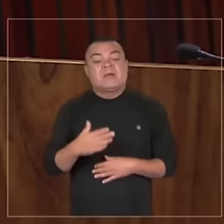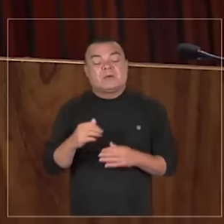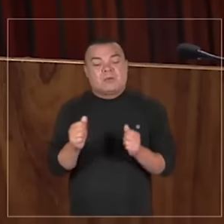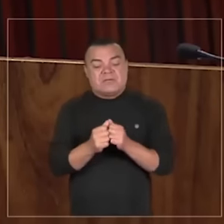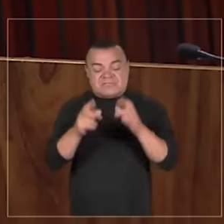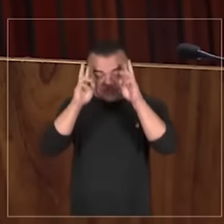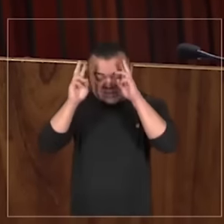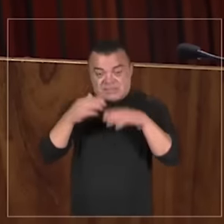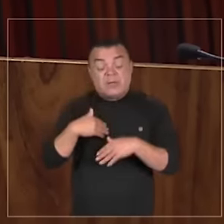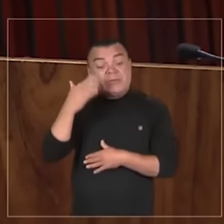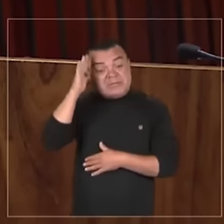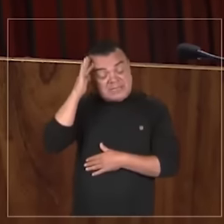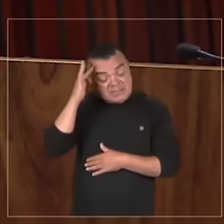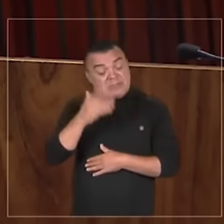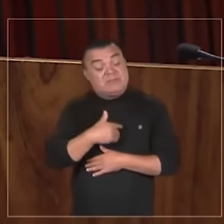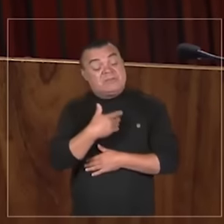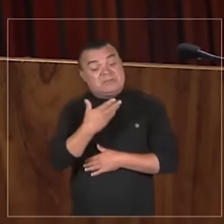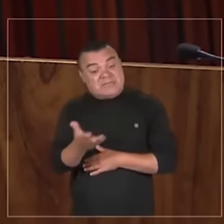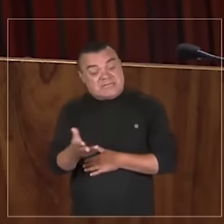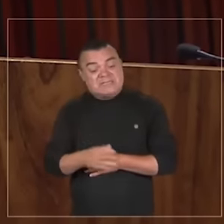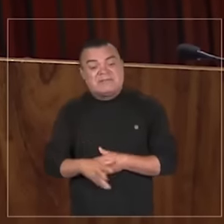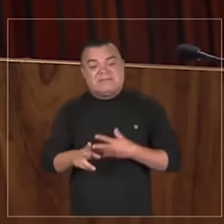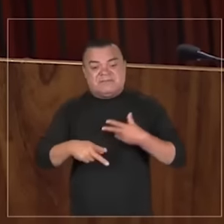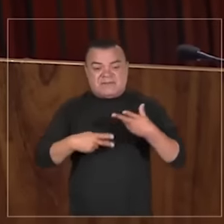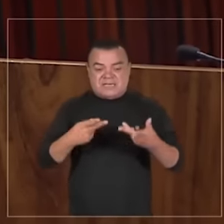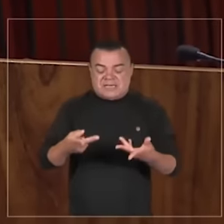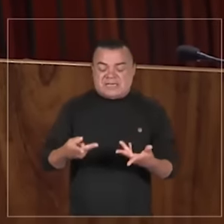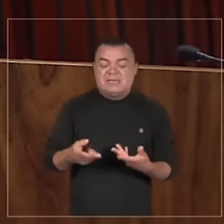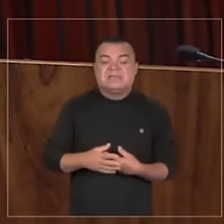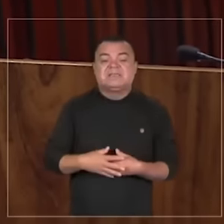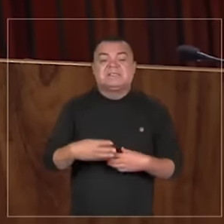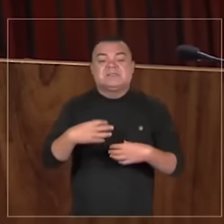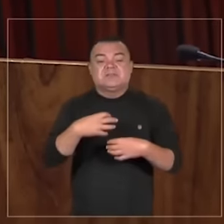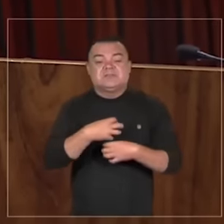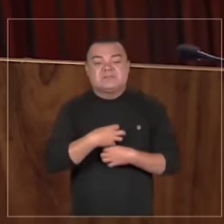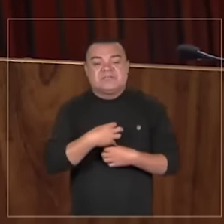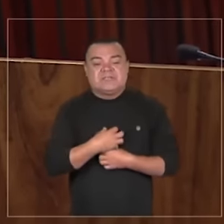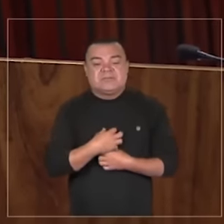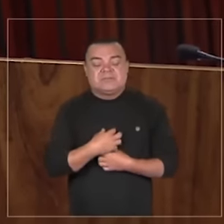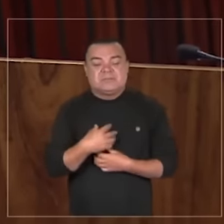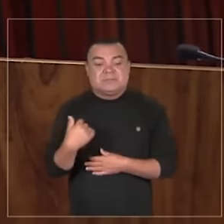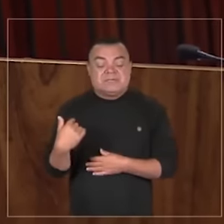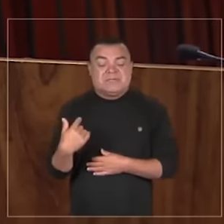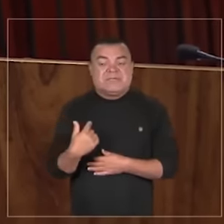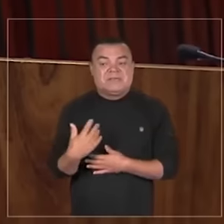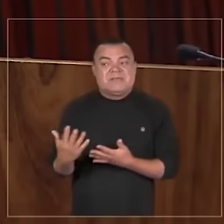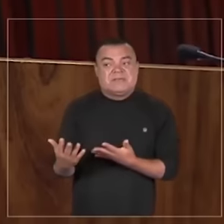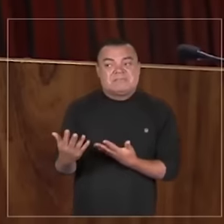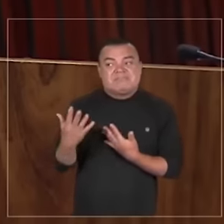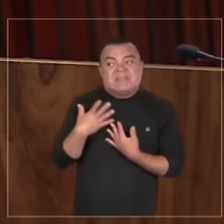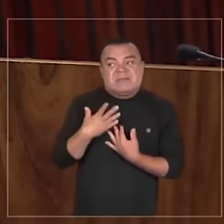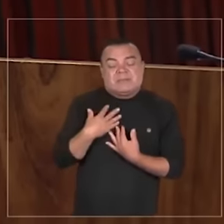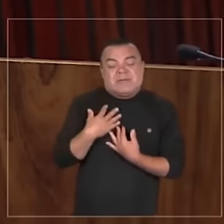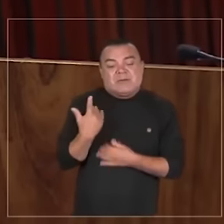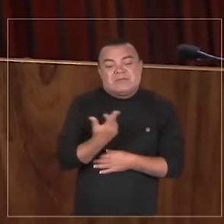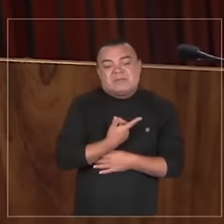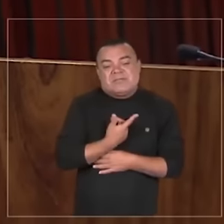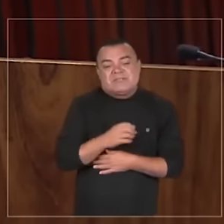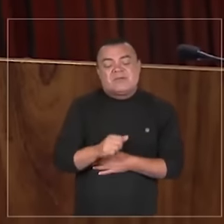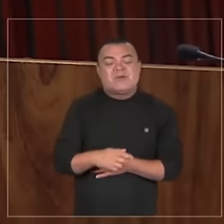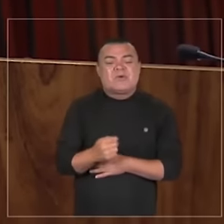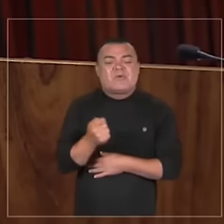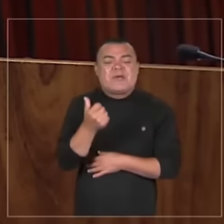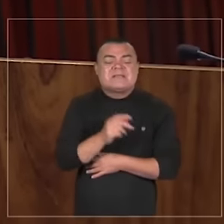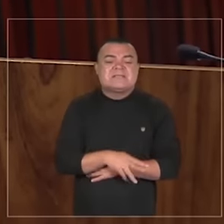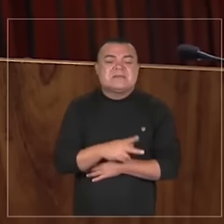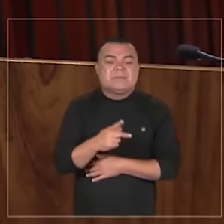Vossa Excelência afirma de uma forma que soa para nós mulheres quase paternal, dizendo: é preciso que